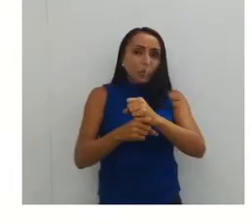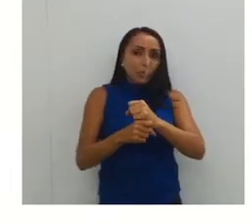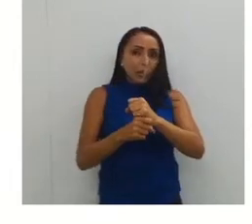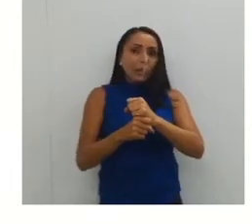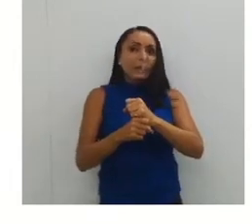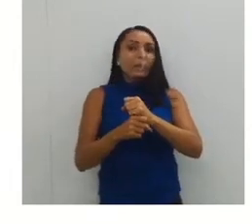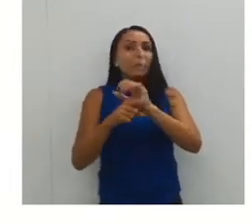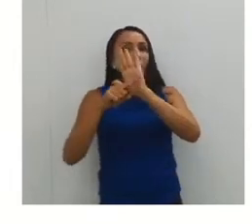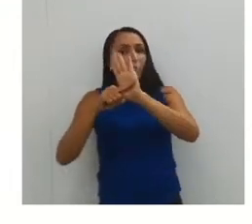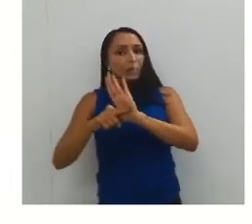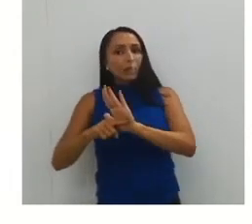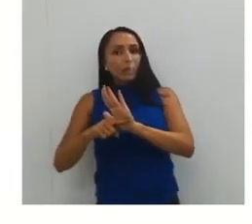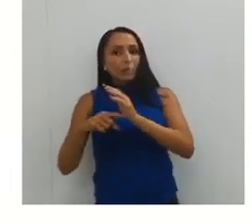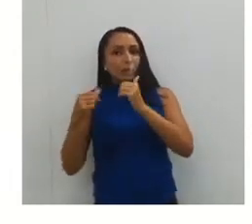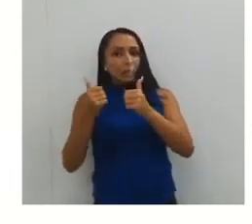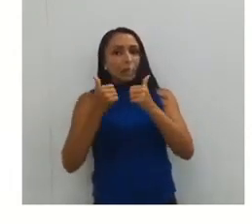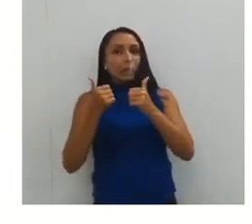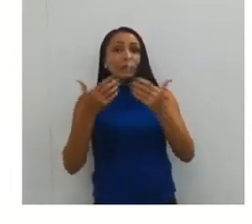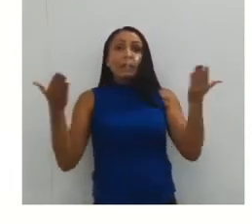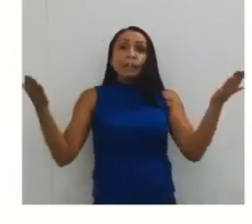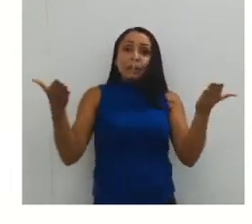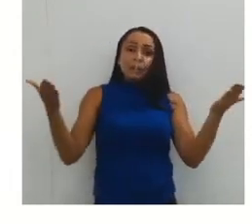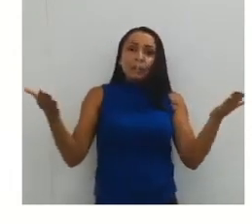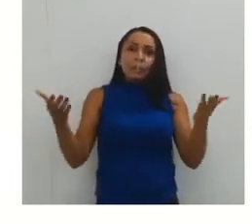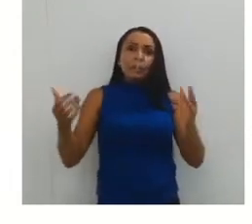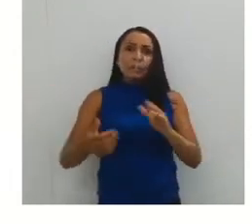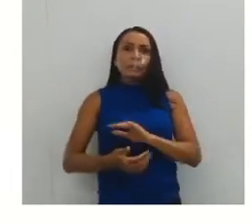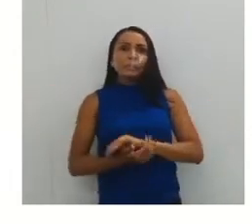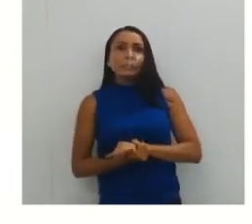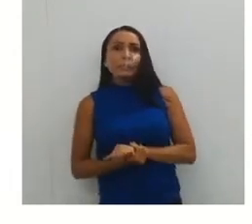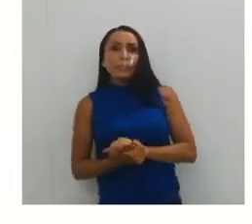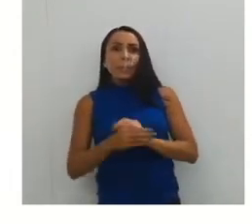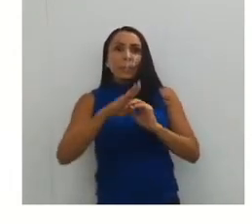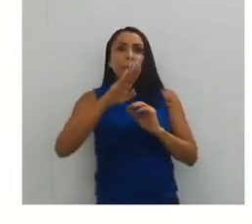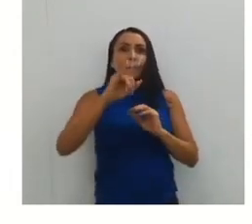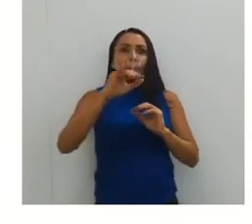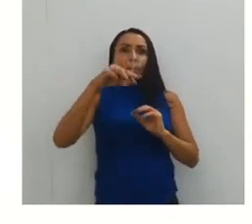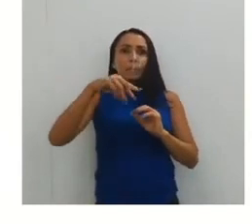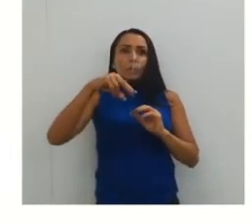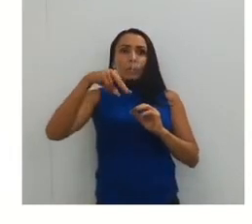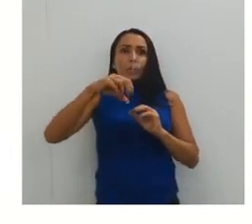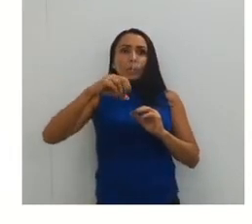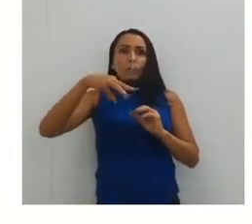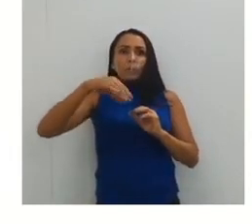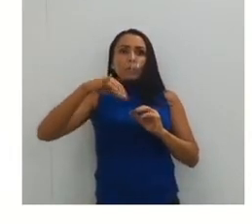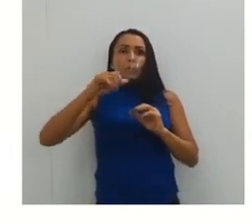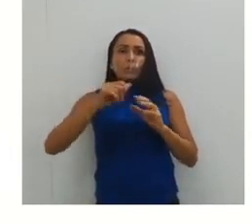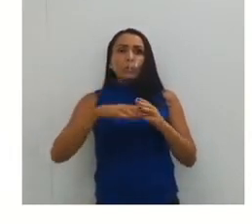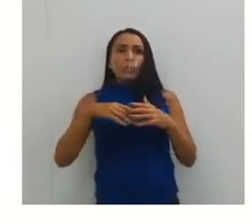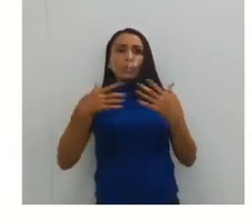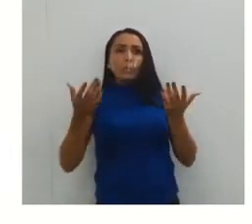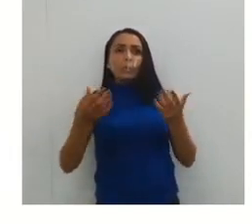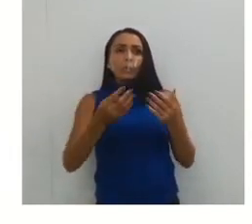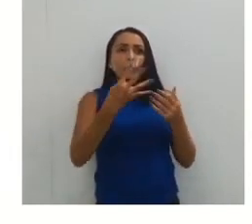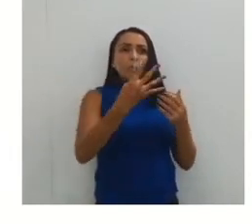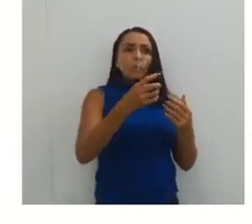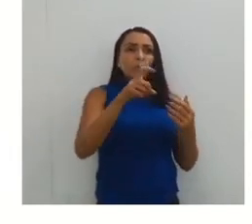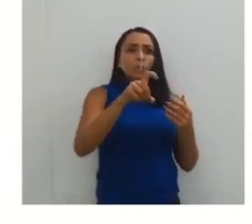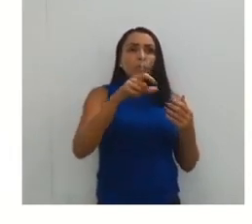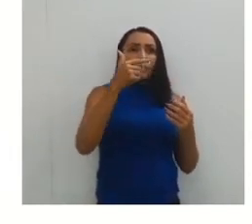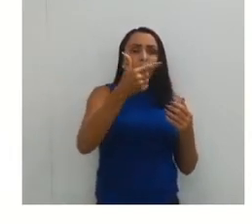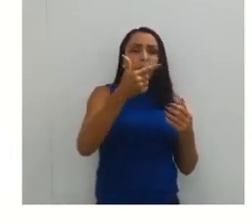diferença. Beleza? Então agora, com o binômio ao quadrado dá, ó, 4x ao quadrado